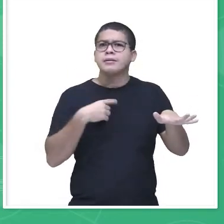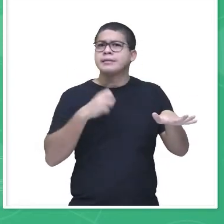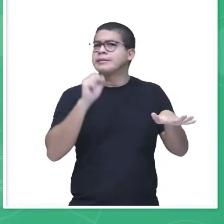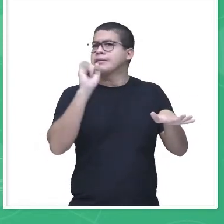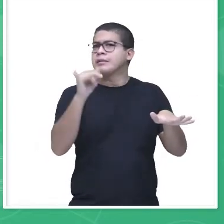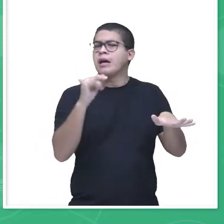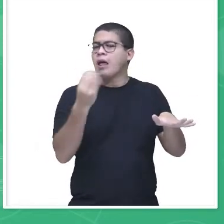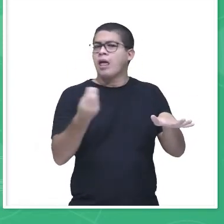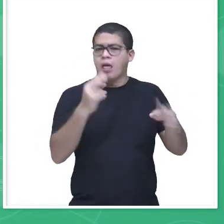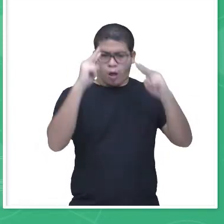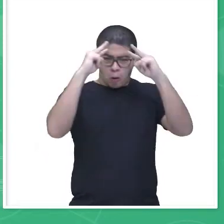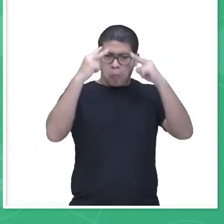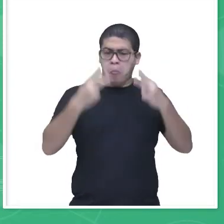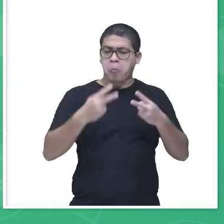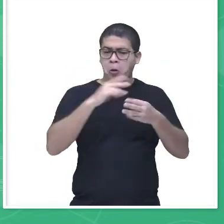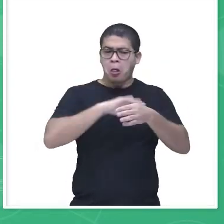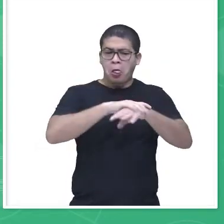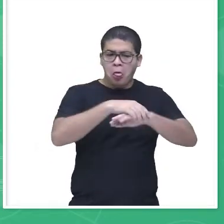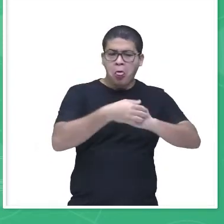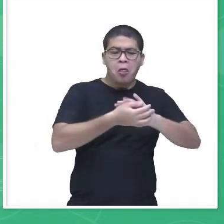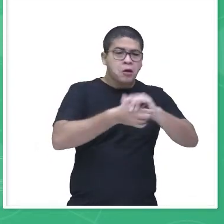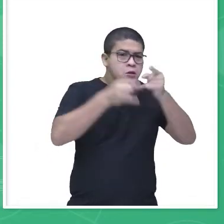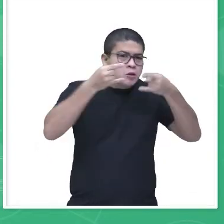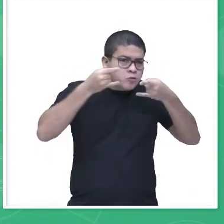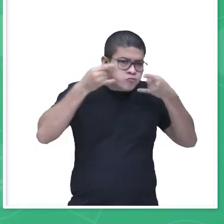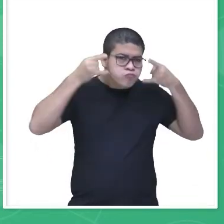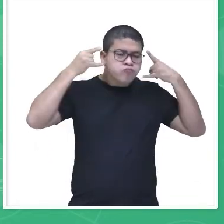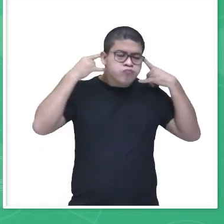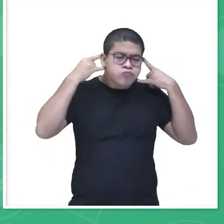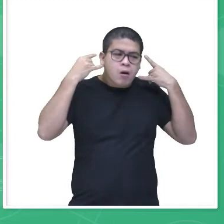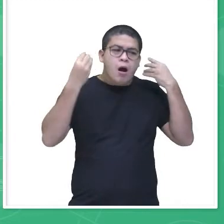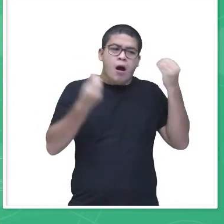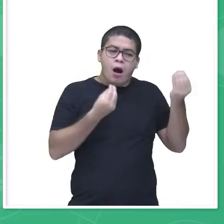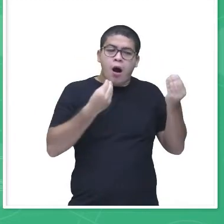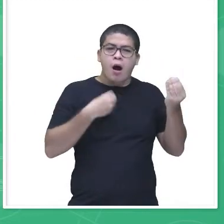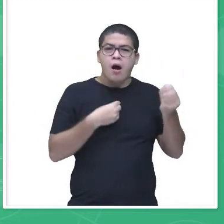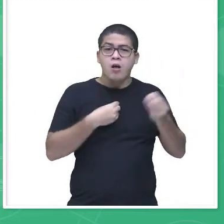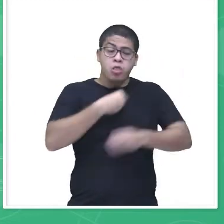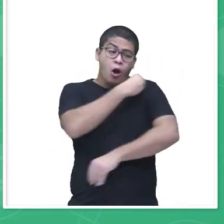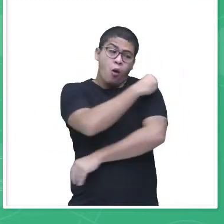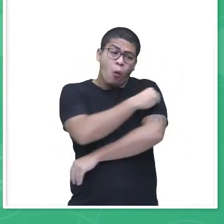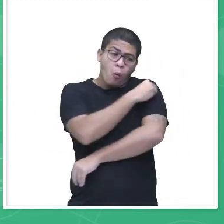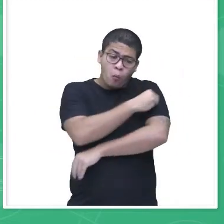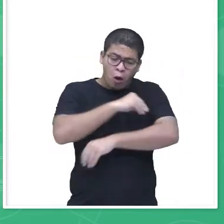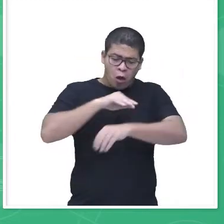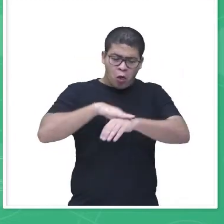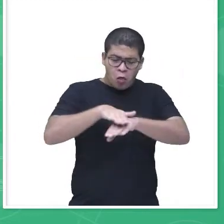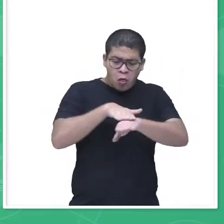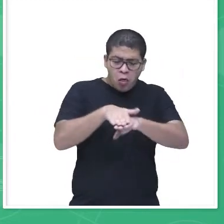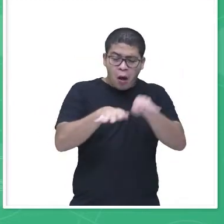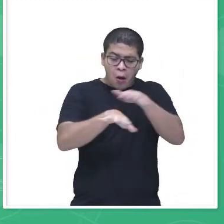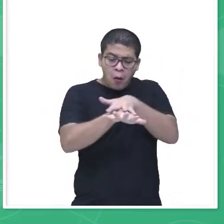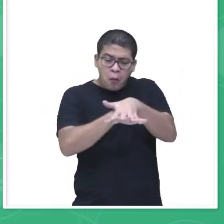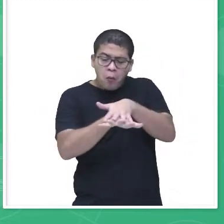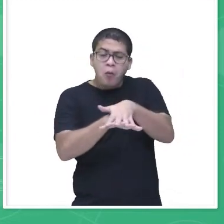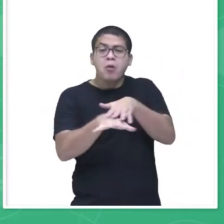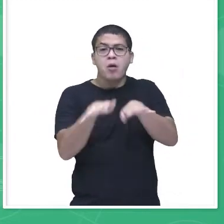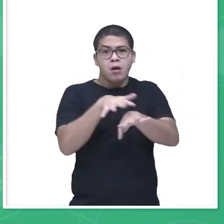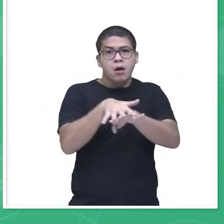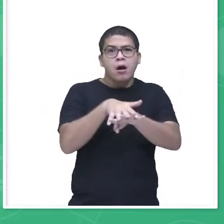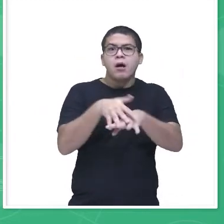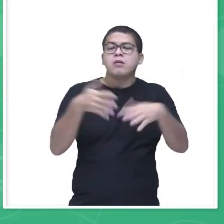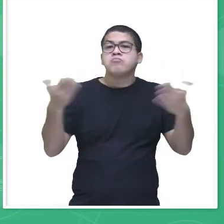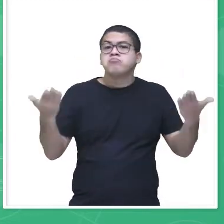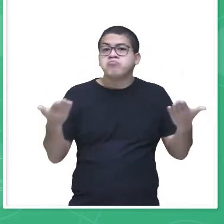higiene pessoal de usar máscara, de lavar as mãos, passar álcool em gel, né?